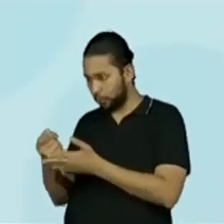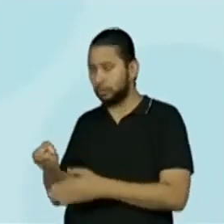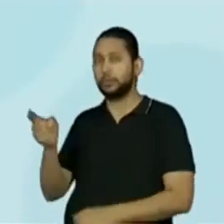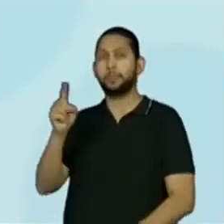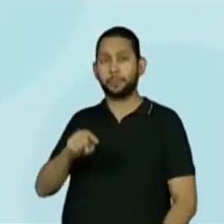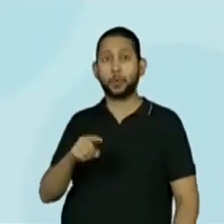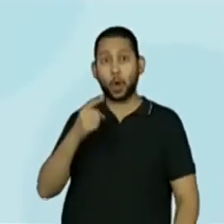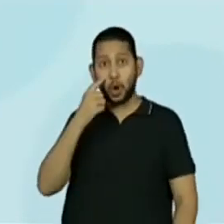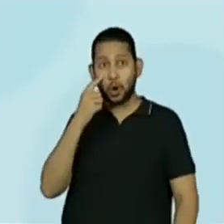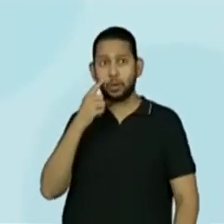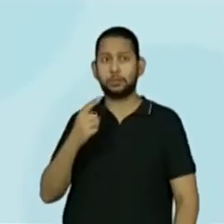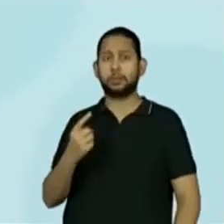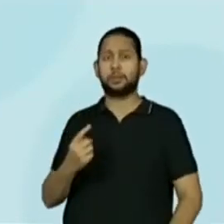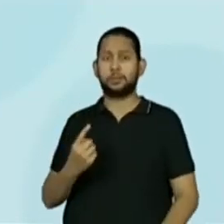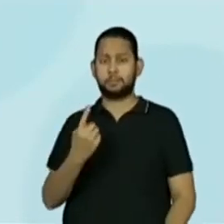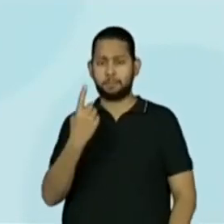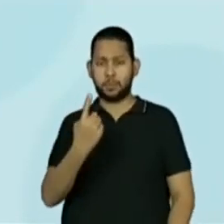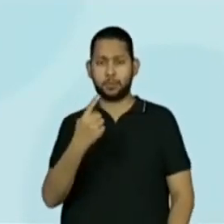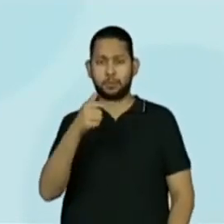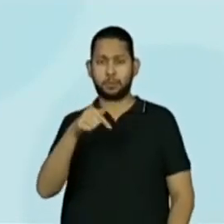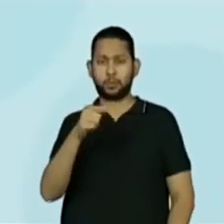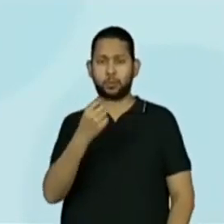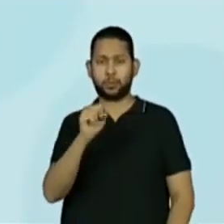1781, 1930,